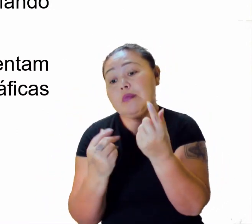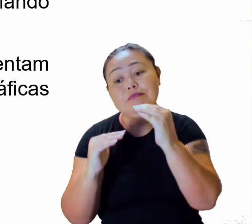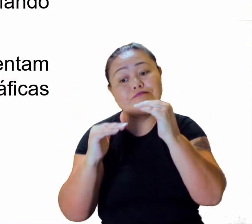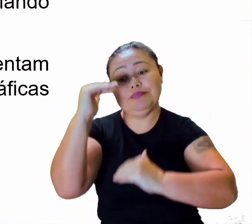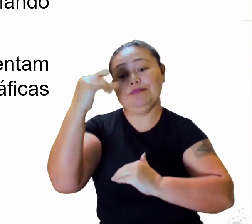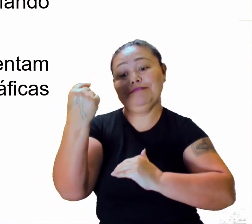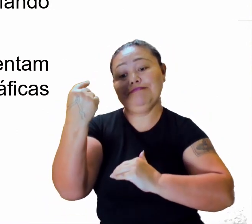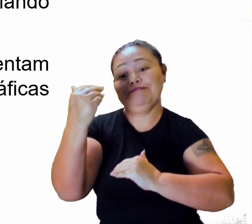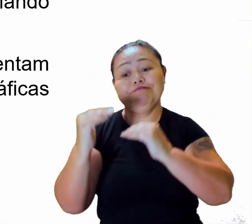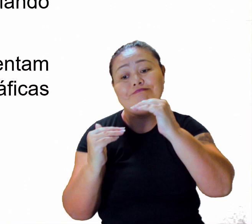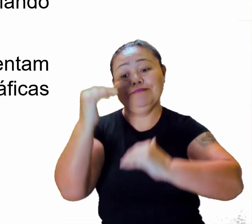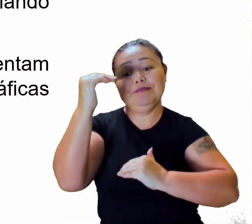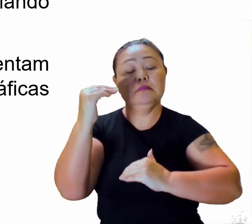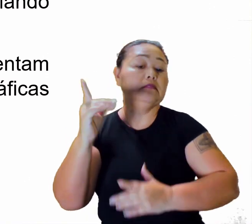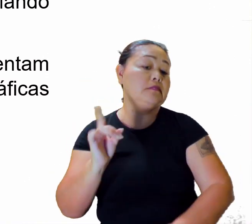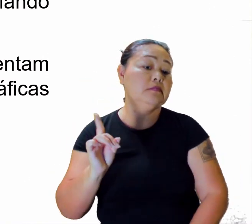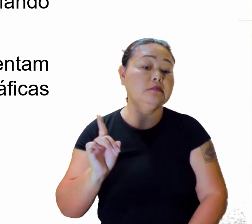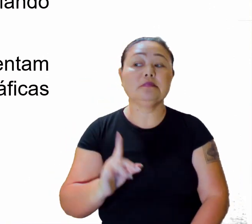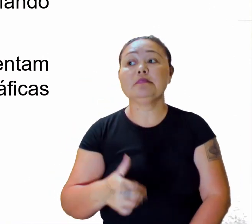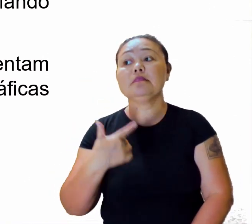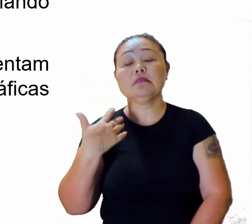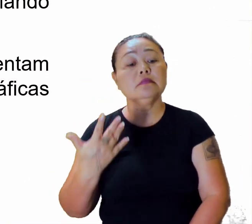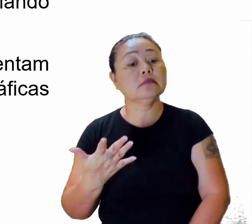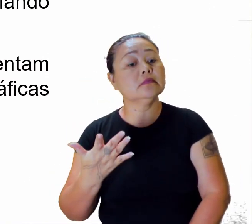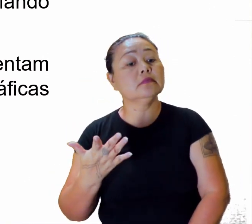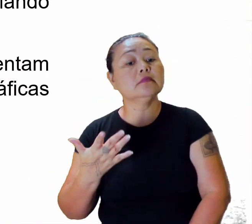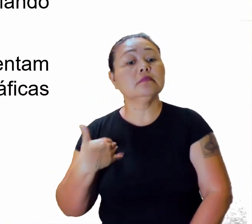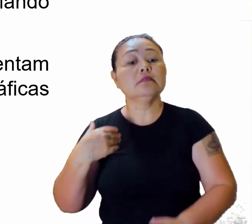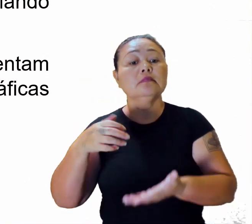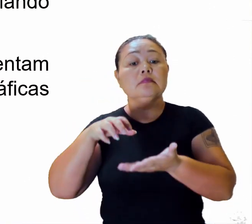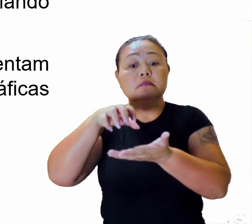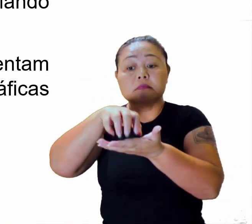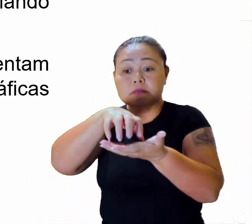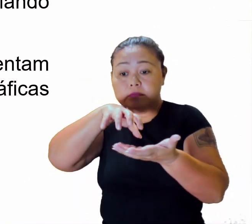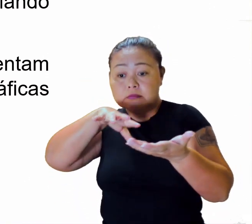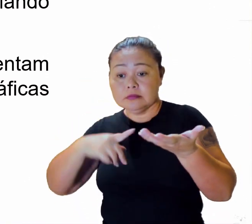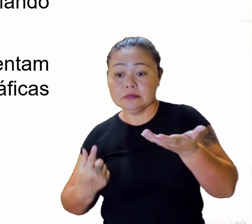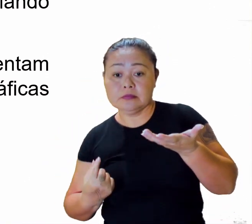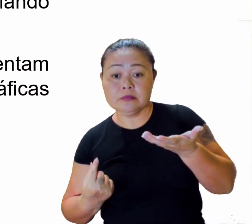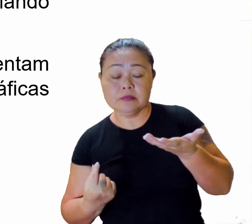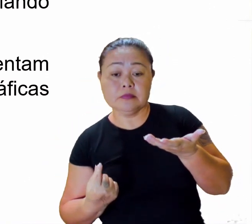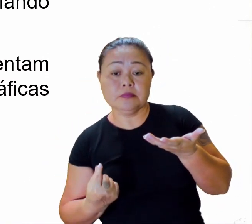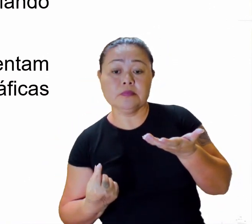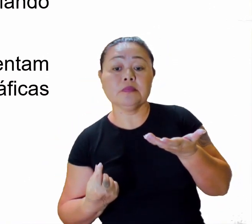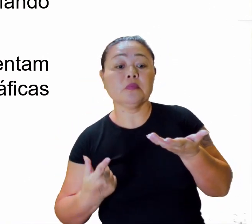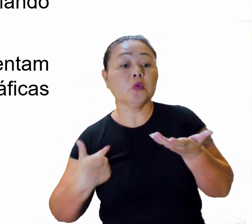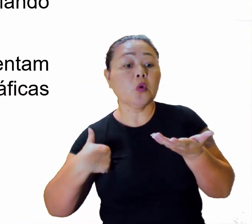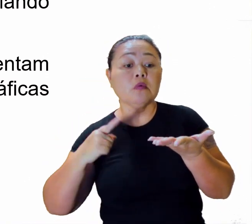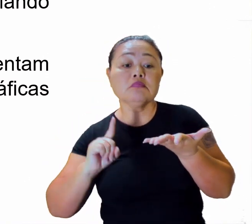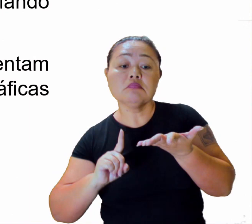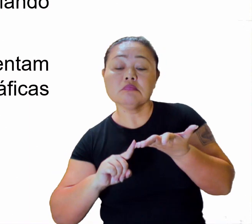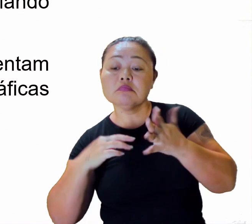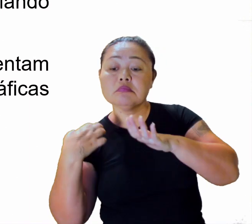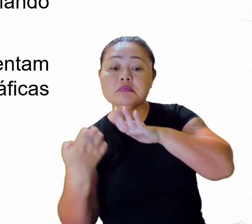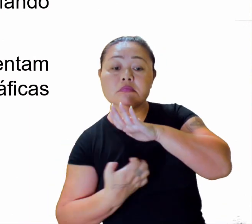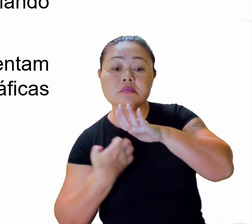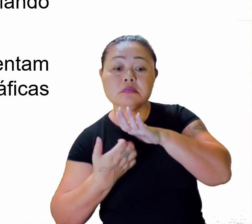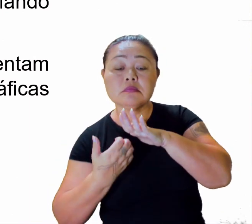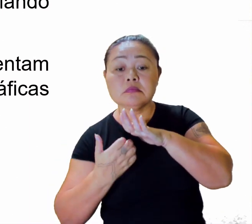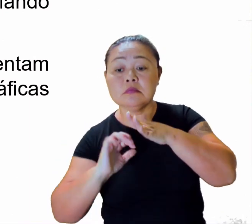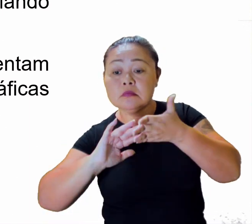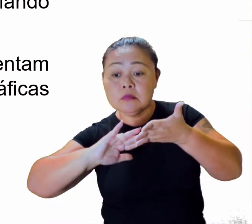certeza. Então não é isso não, Nada disso. beleza? A descentralização econômica, pois inúmeras empresas estão